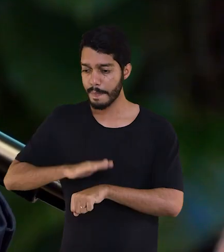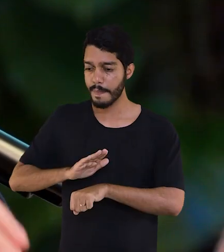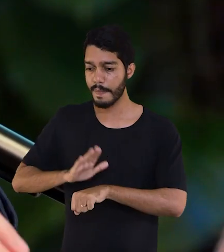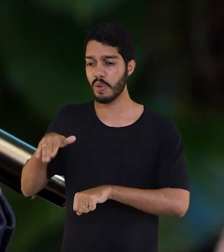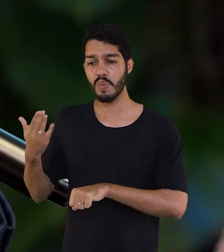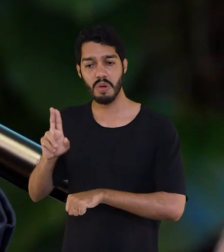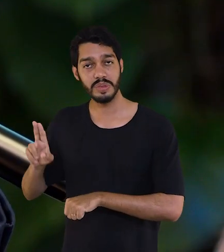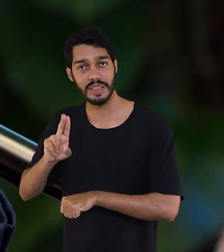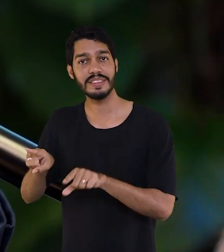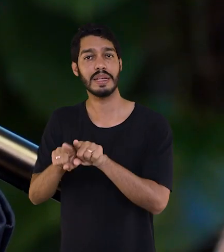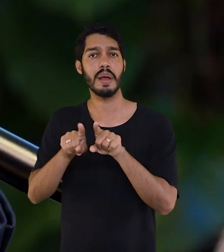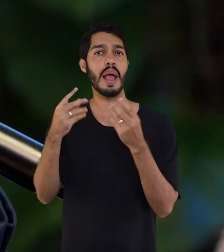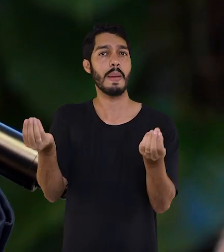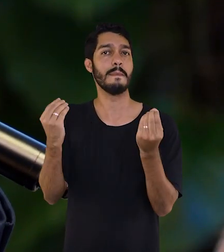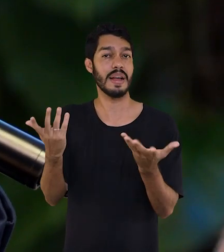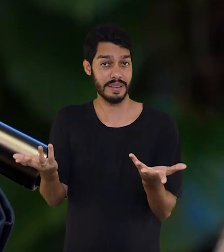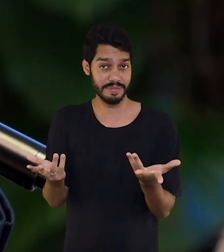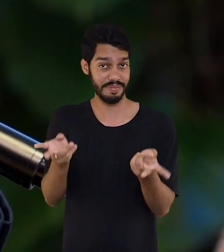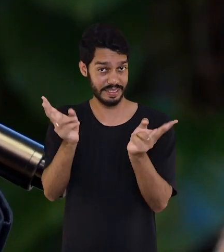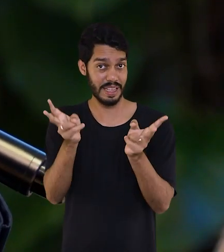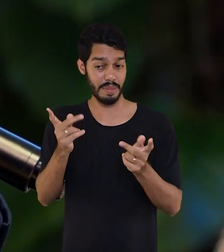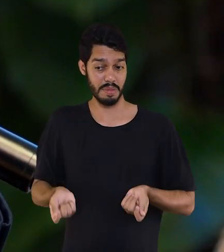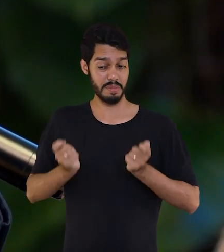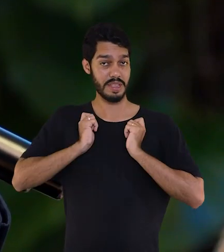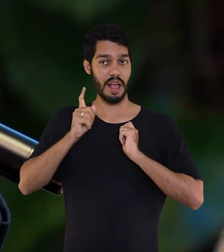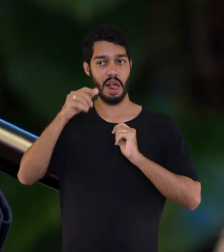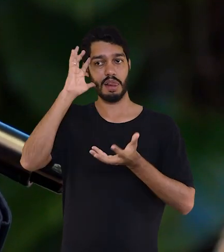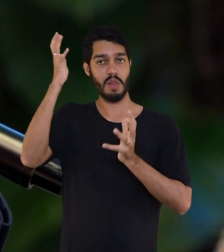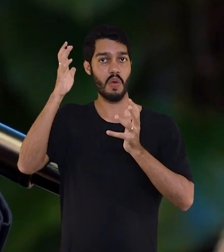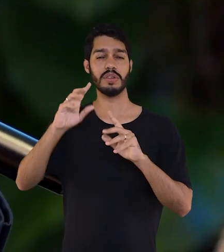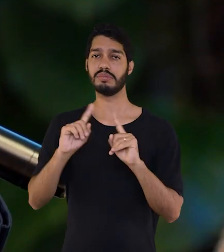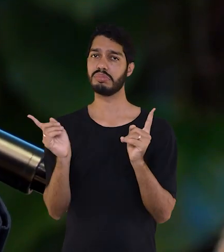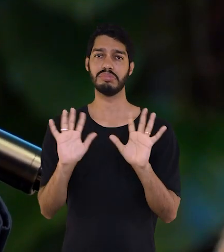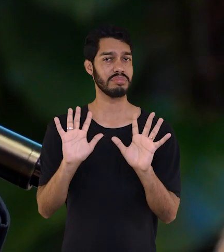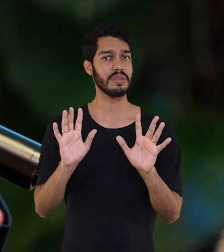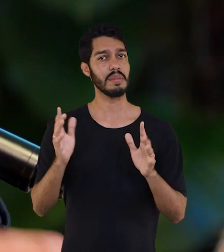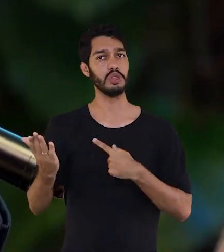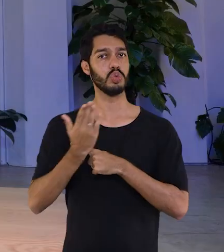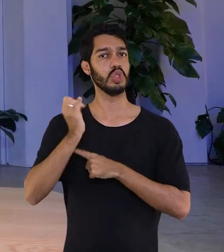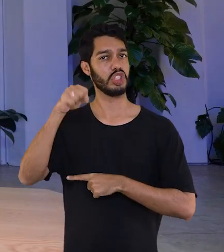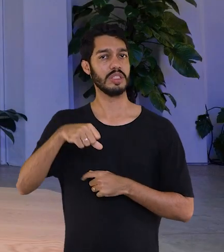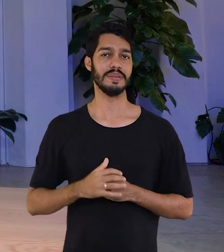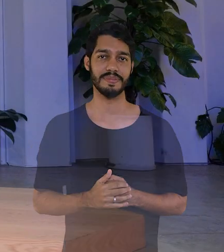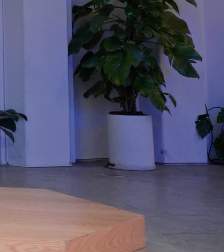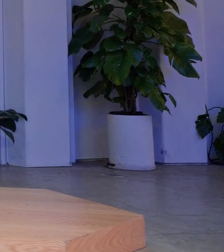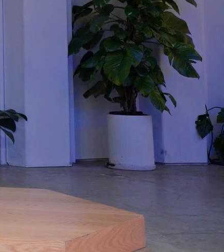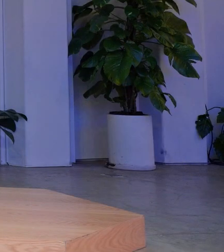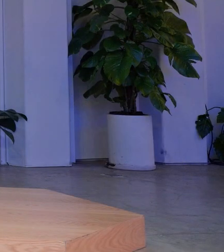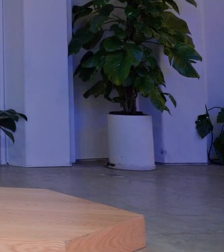preocuparmos muito com isso, de sabermos em que momento usar a IA e para o quê. Porque nem sempre ela vai ser a solução, mas ela ajuda